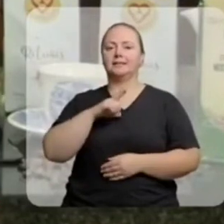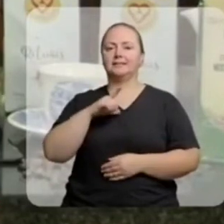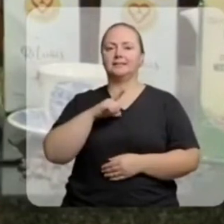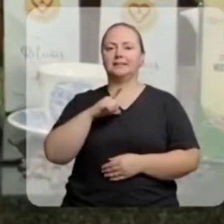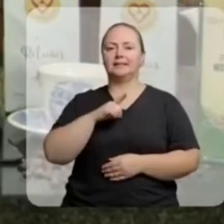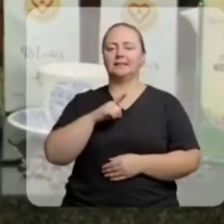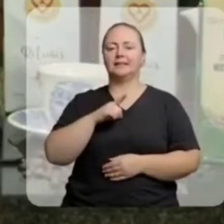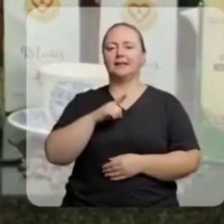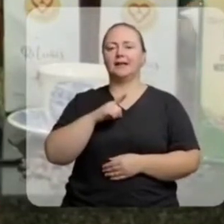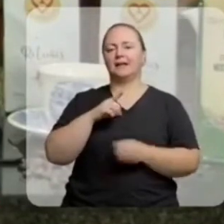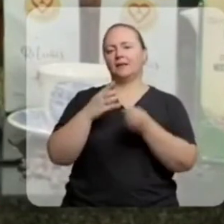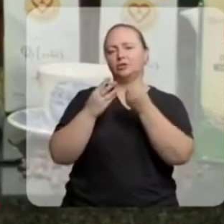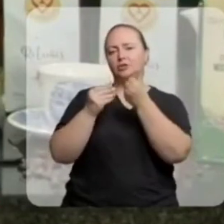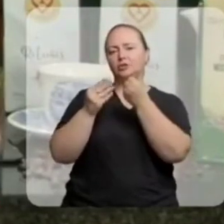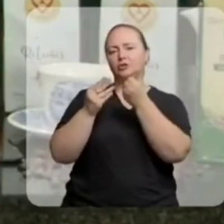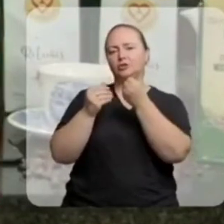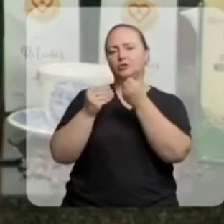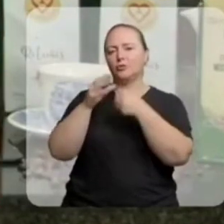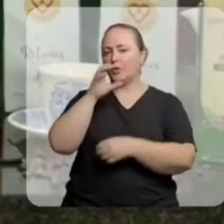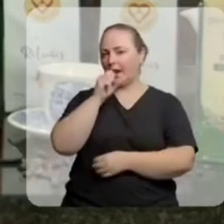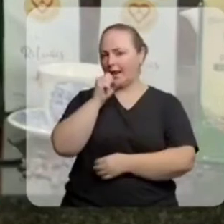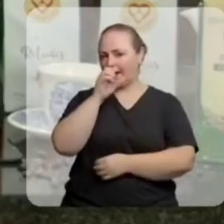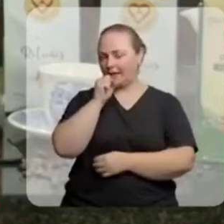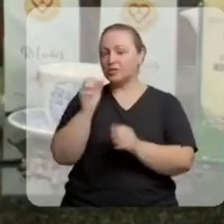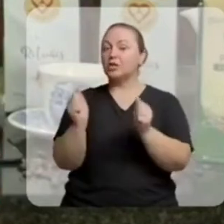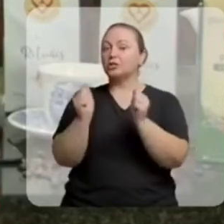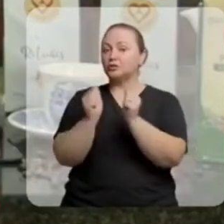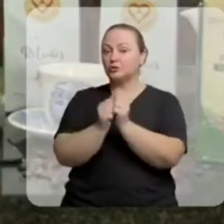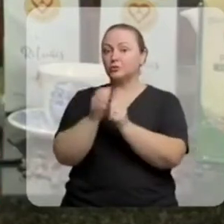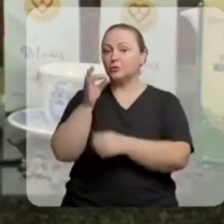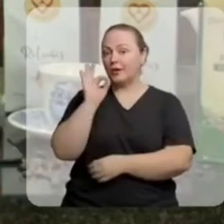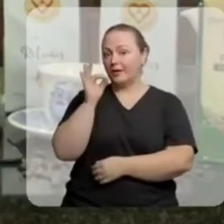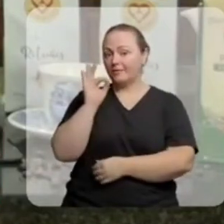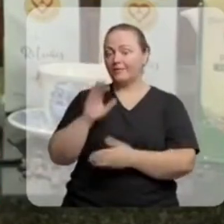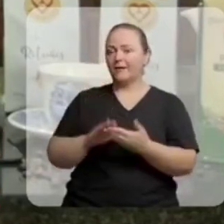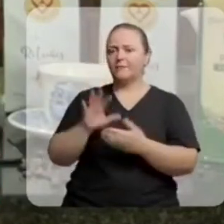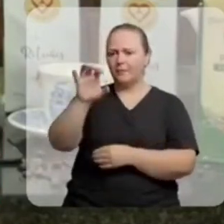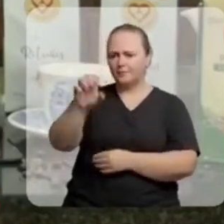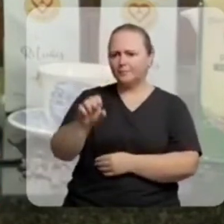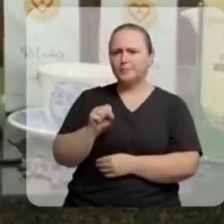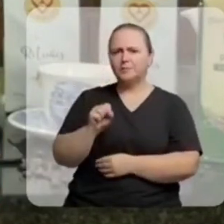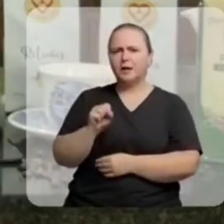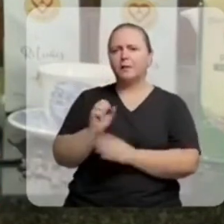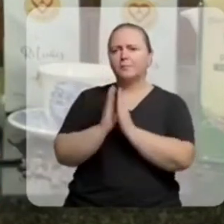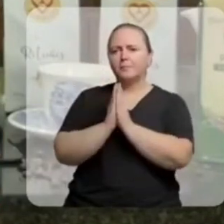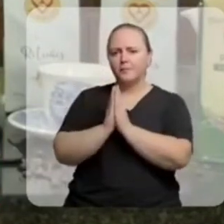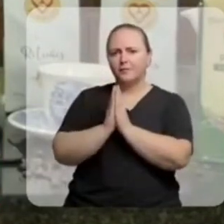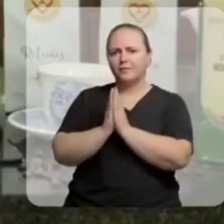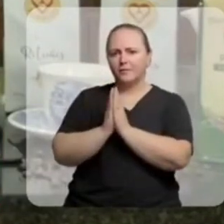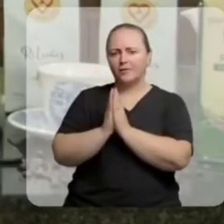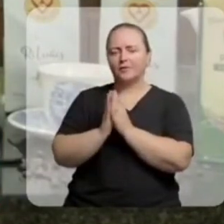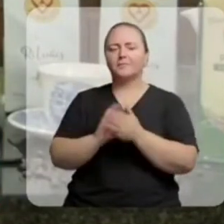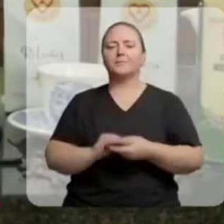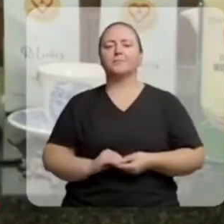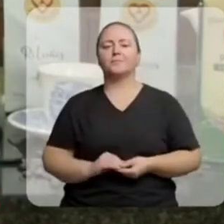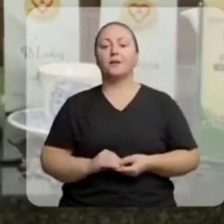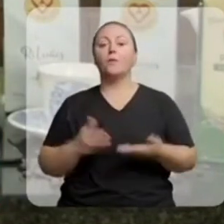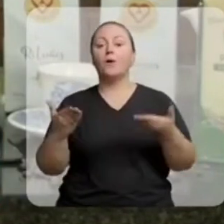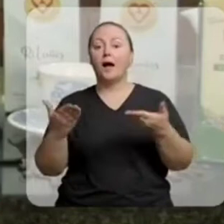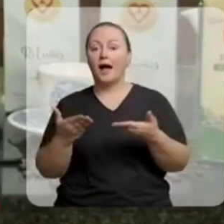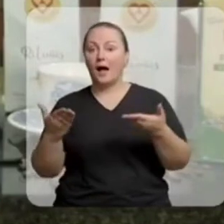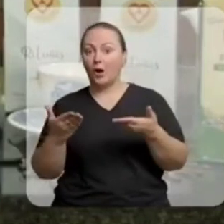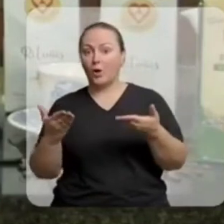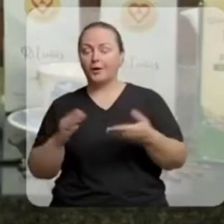café. Júnior, eu vou pedir para você pegar o Gelinho. café em cubinhos, isso. Então a gente vai bater, vamos